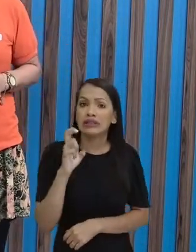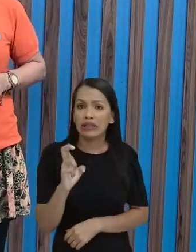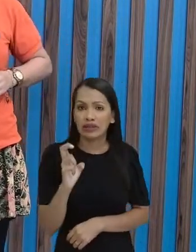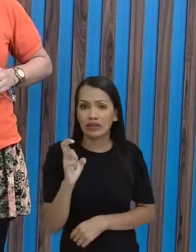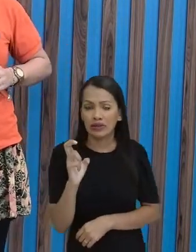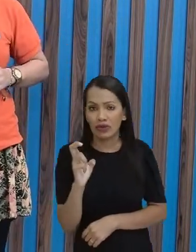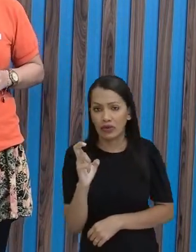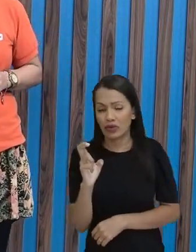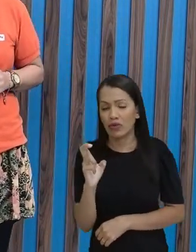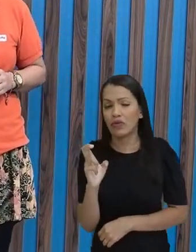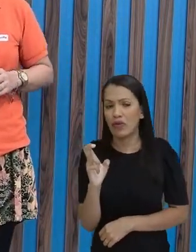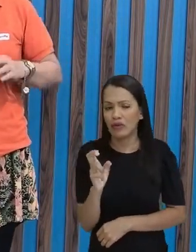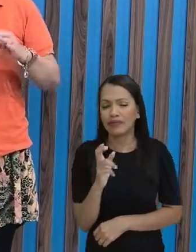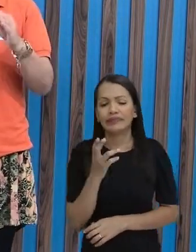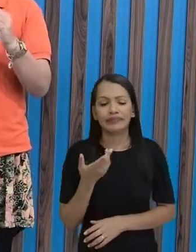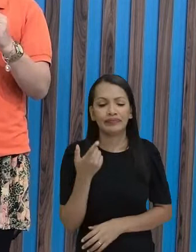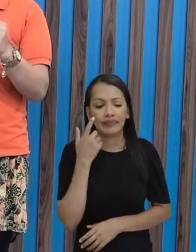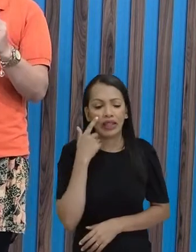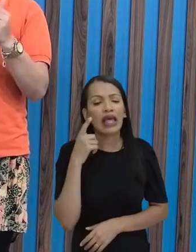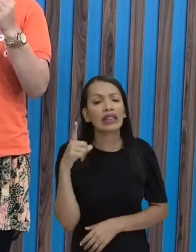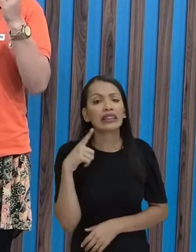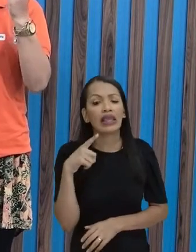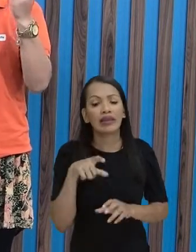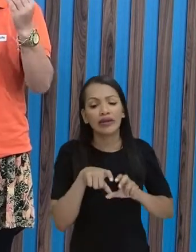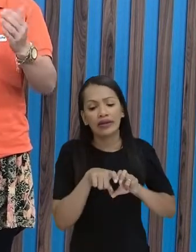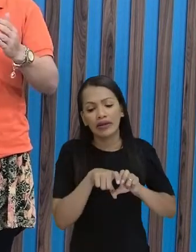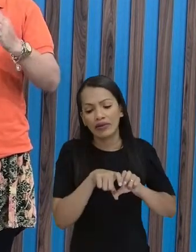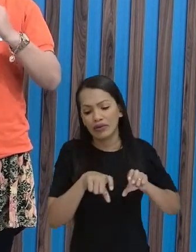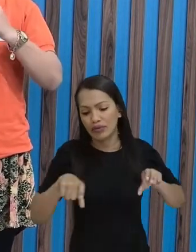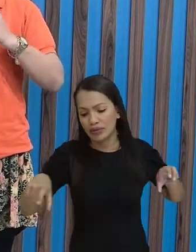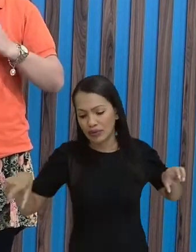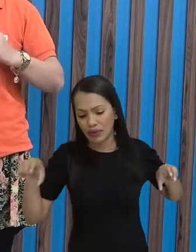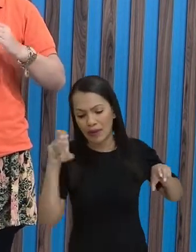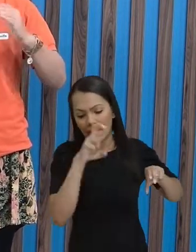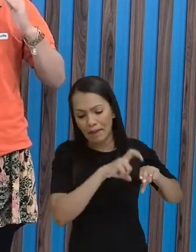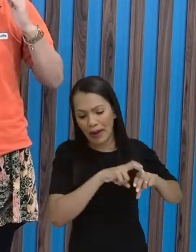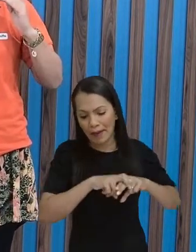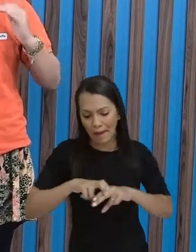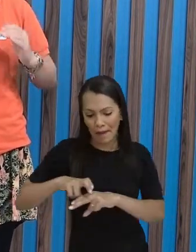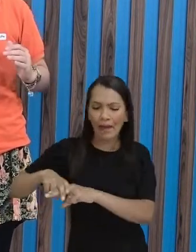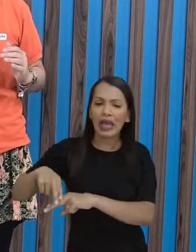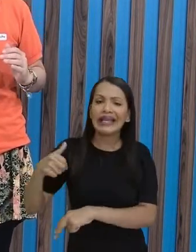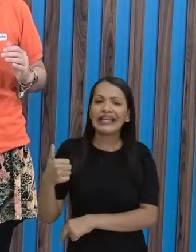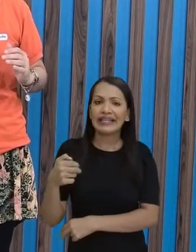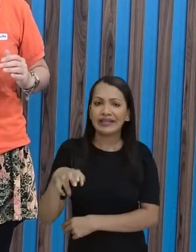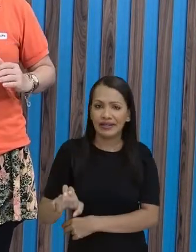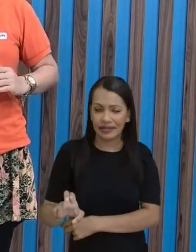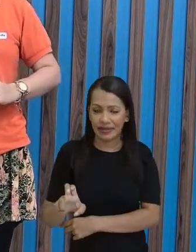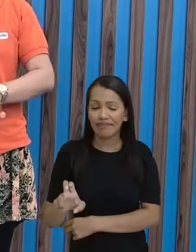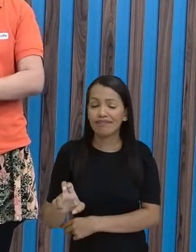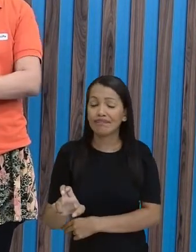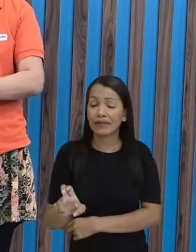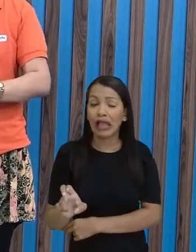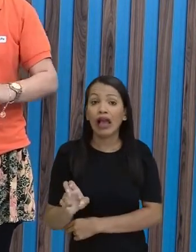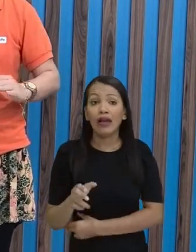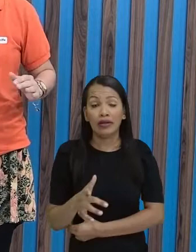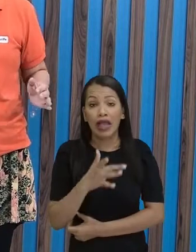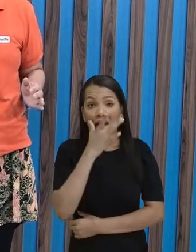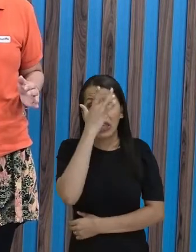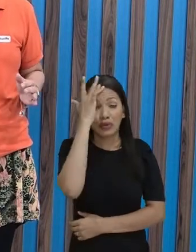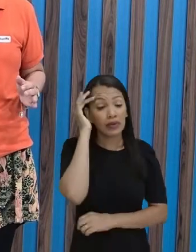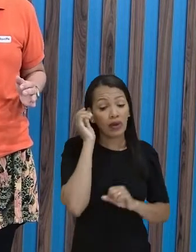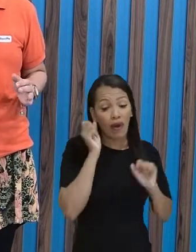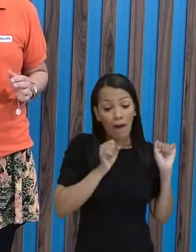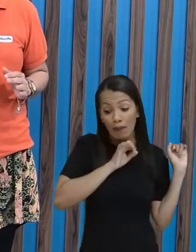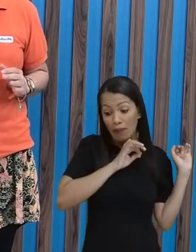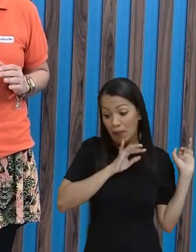ser ocupadas. Mas quantos assentos ficarão vagos? Ou seja, sem ninguém